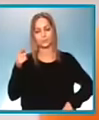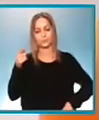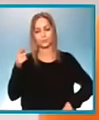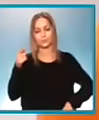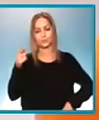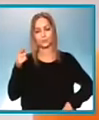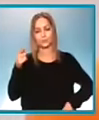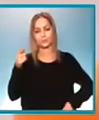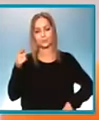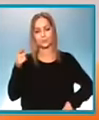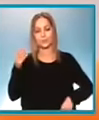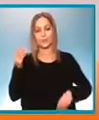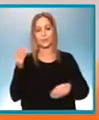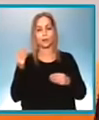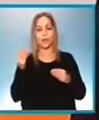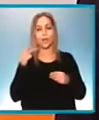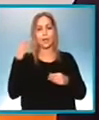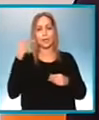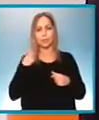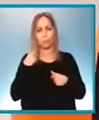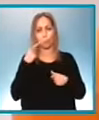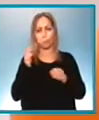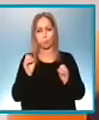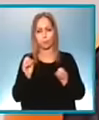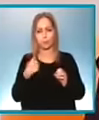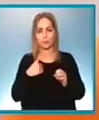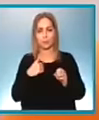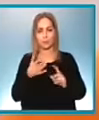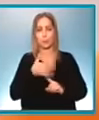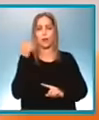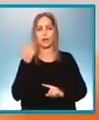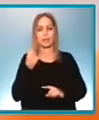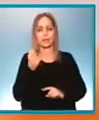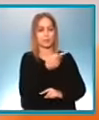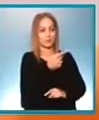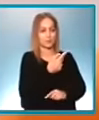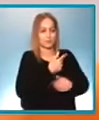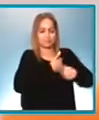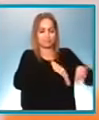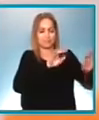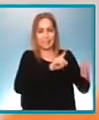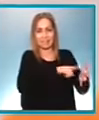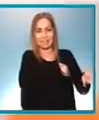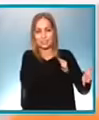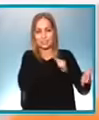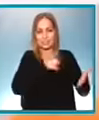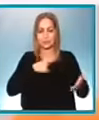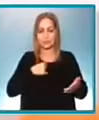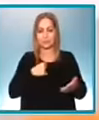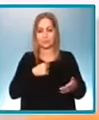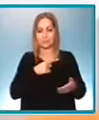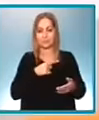como é que sensibilidade musical. Do ritmo. Portanto, eu ganhei, eles acharam, tipo, ficaram ali. Abandonaram também o não, estudo. Também não tinham